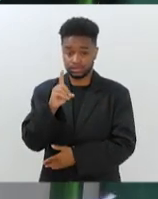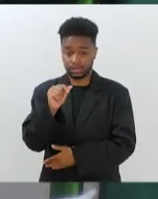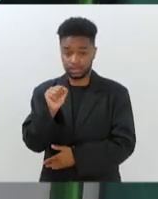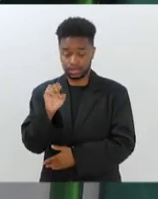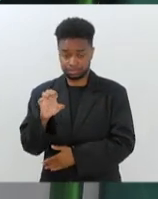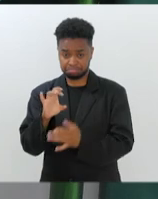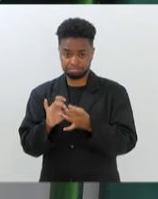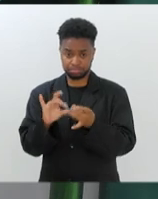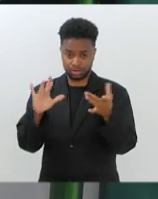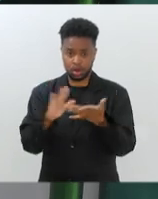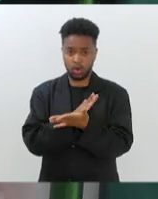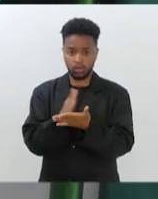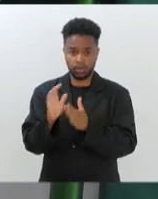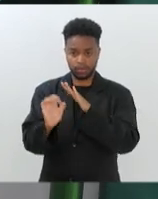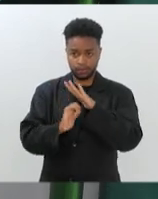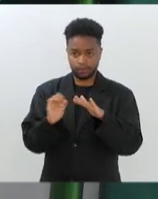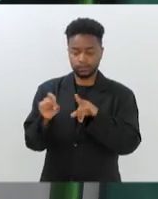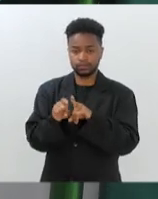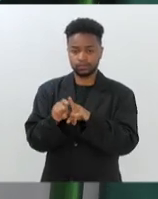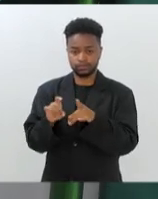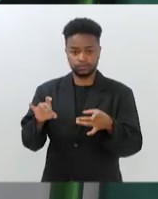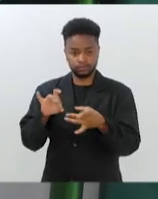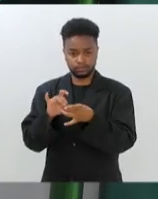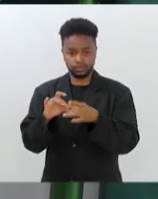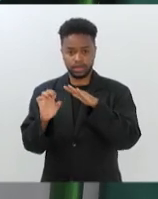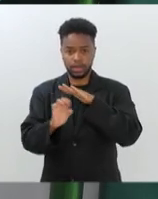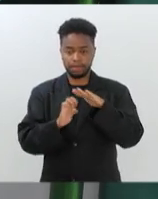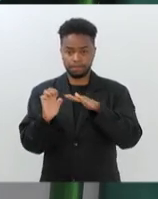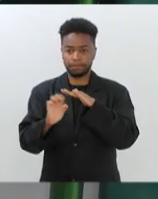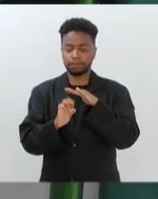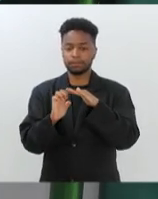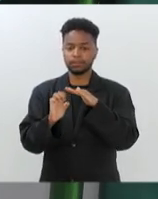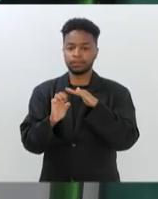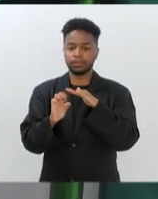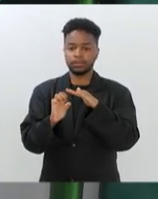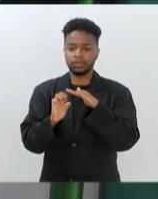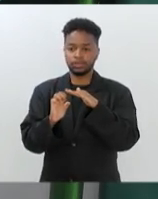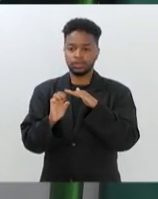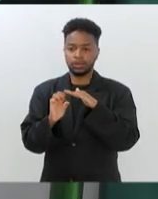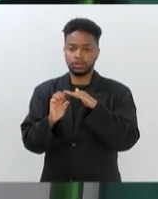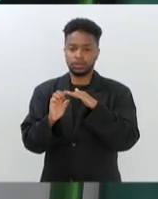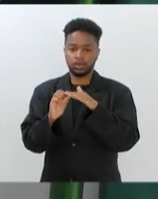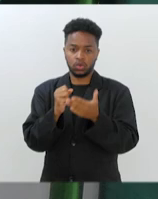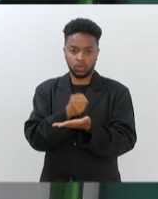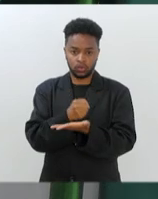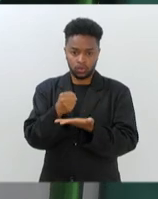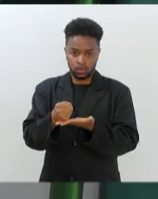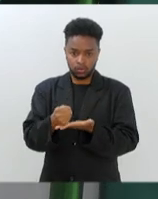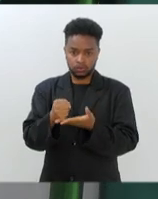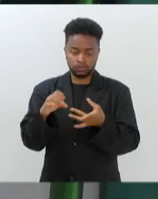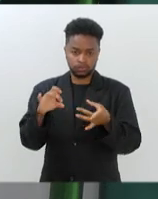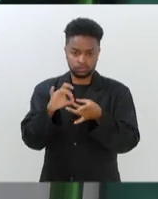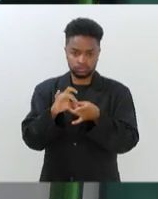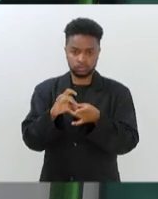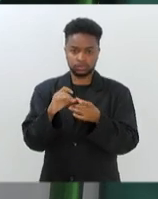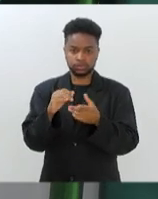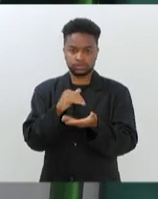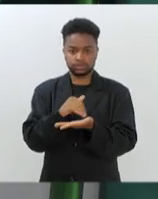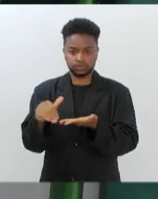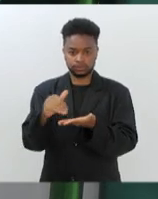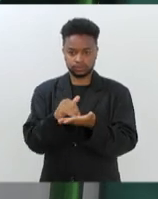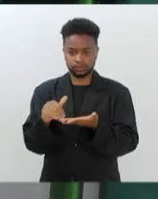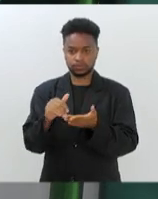algumas empresas dentre elas as empresas que fornecem as empresas agência pública que tem contrato com a subsecretaria de